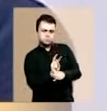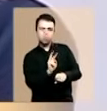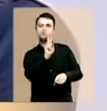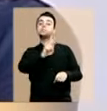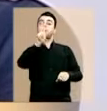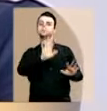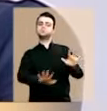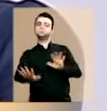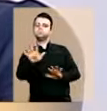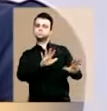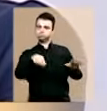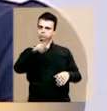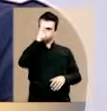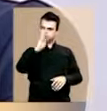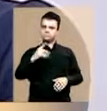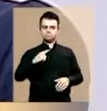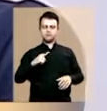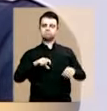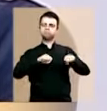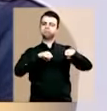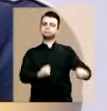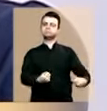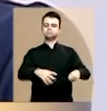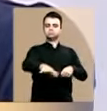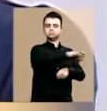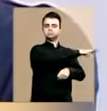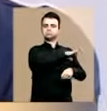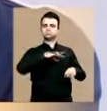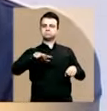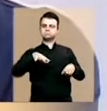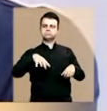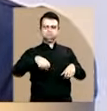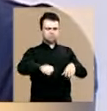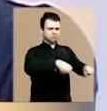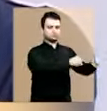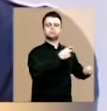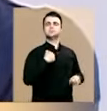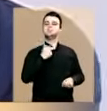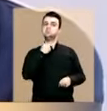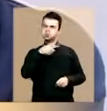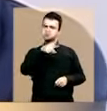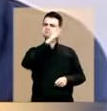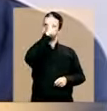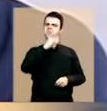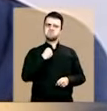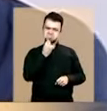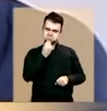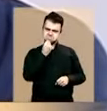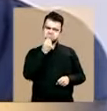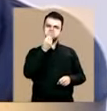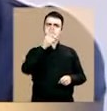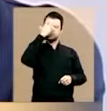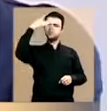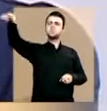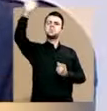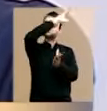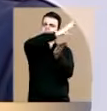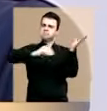uso da floresta em alguns locais, né? Áreas protegidas, né? Isso, o Brasil é um grande inovador, um grande centro de grandes ideias para o mundo